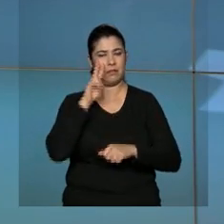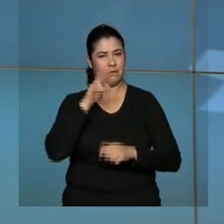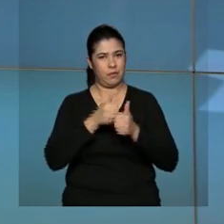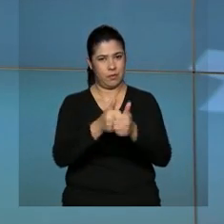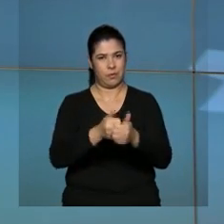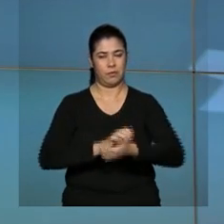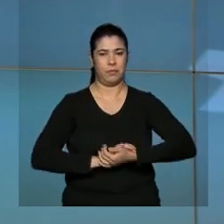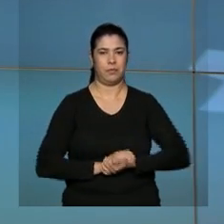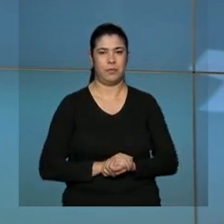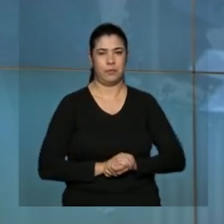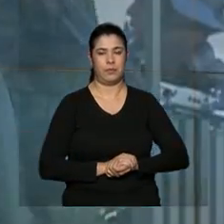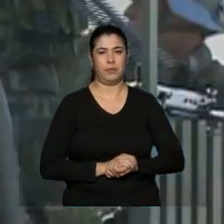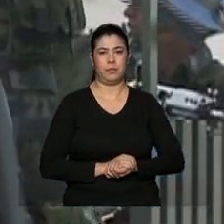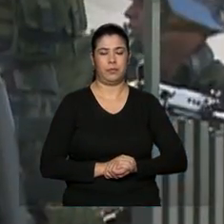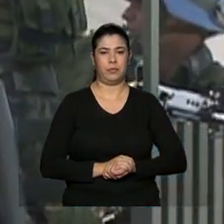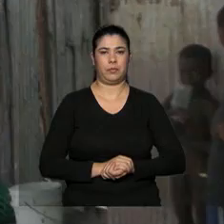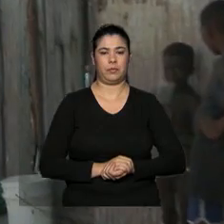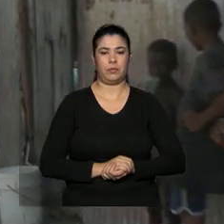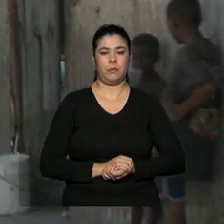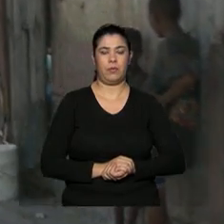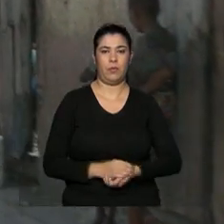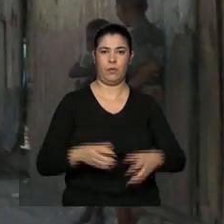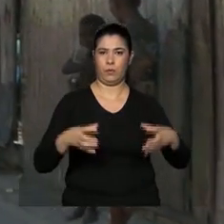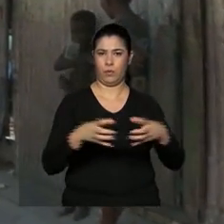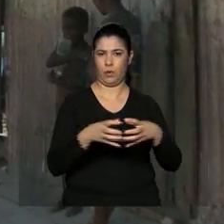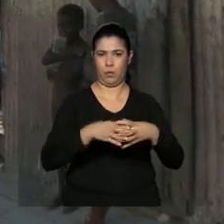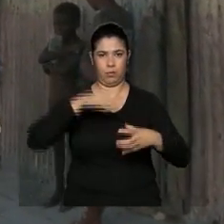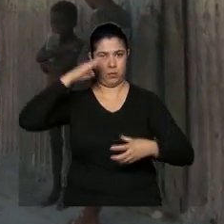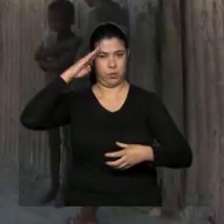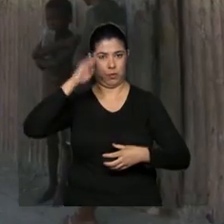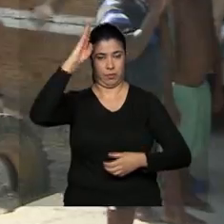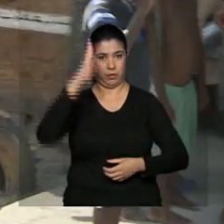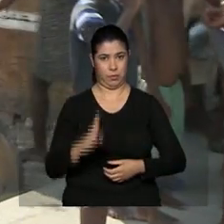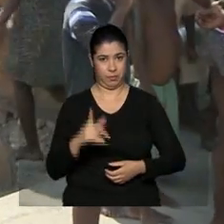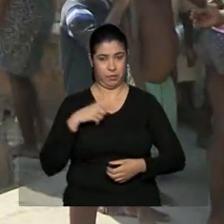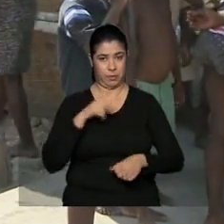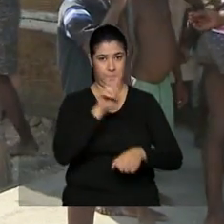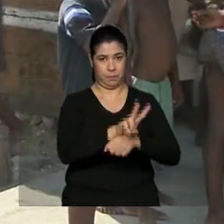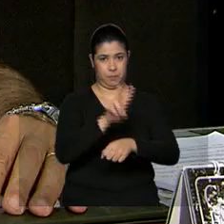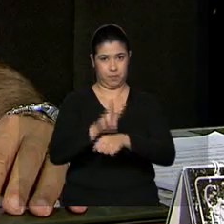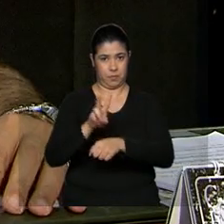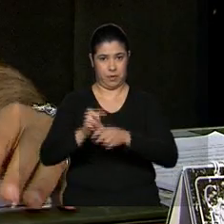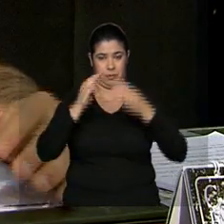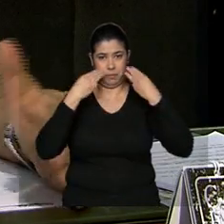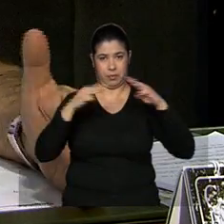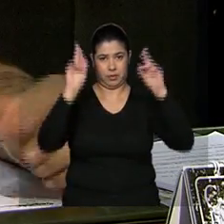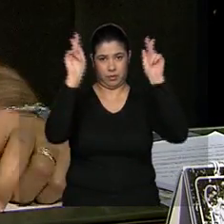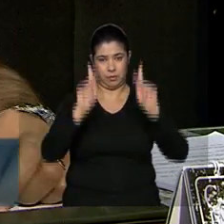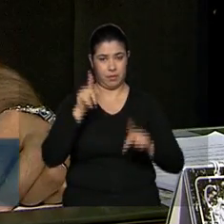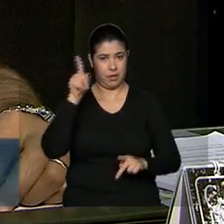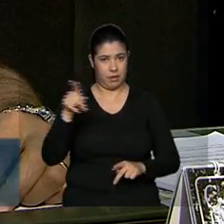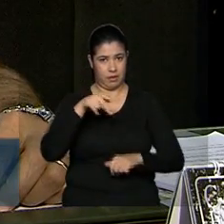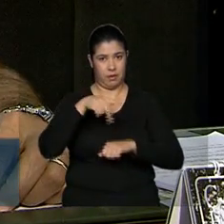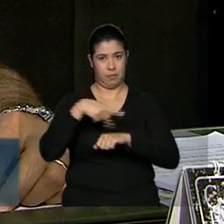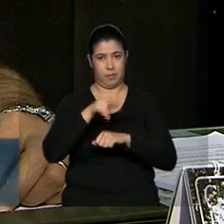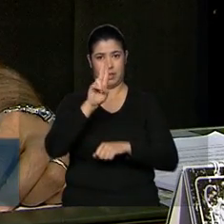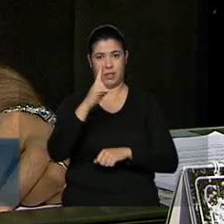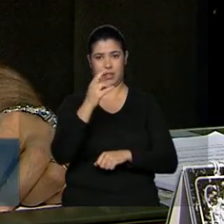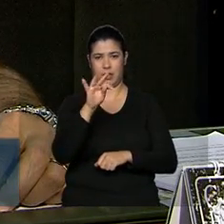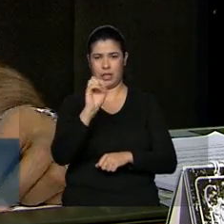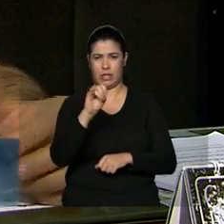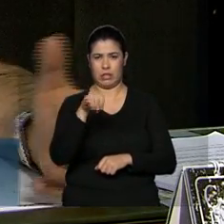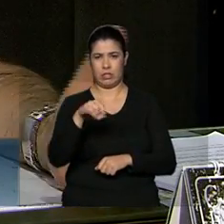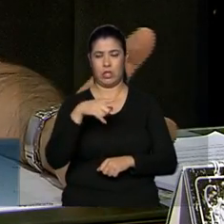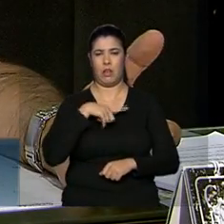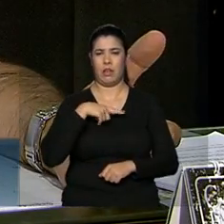Veja como foi. Tropas brasileiras comandam a missão de paz da ONU no Haiti há 10 anos. Era um país muito inseguro, era um